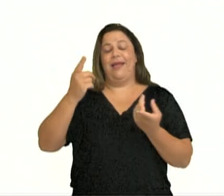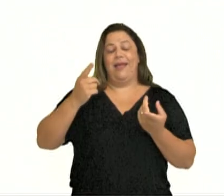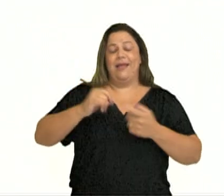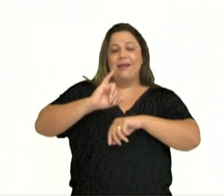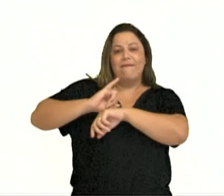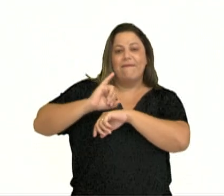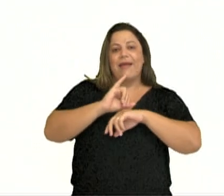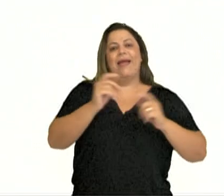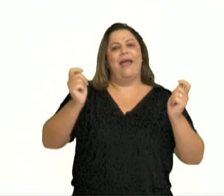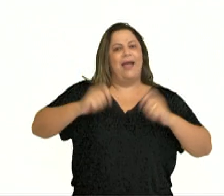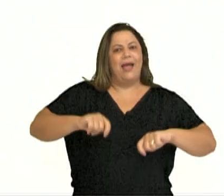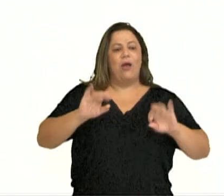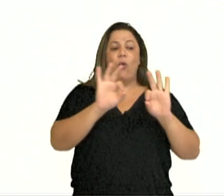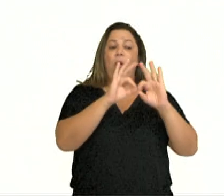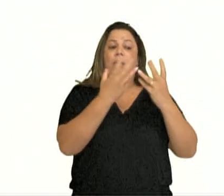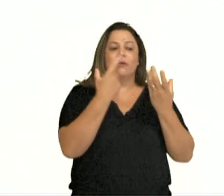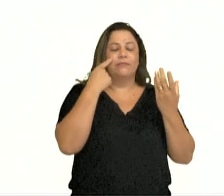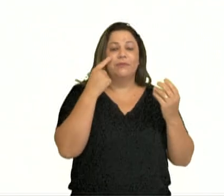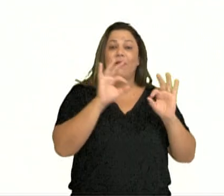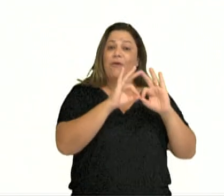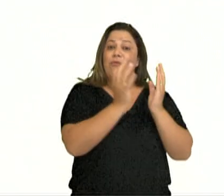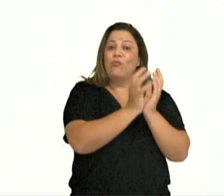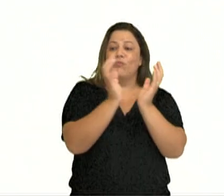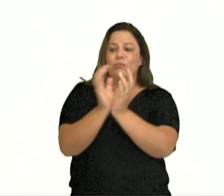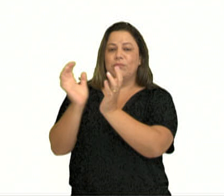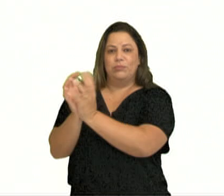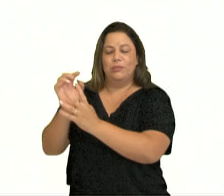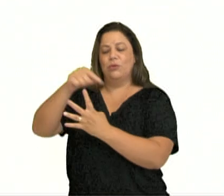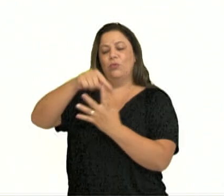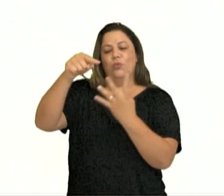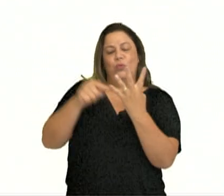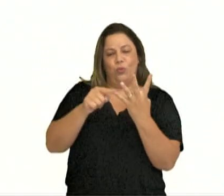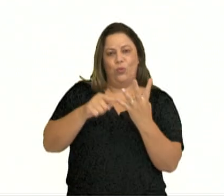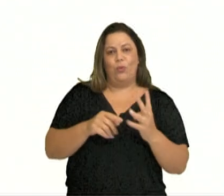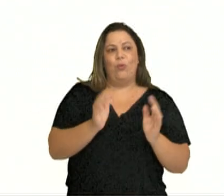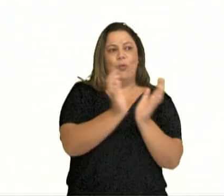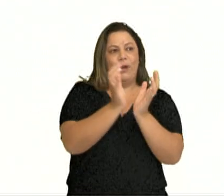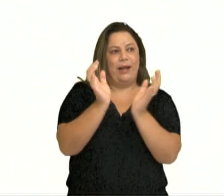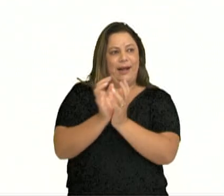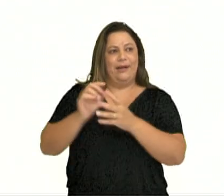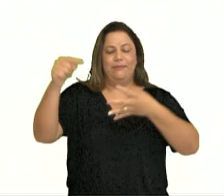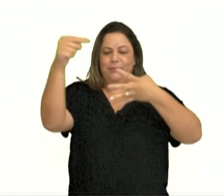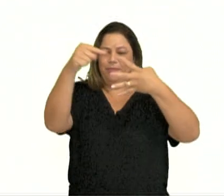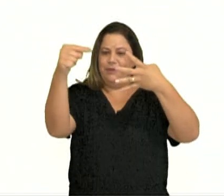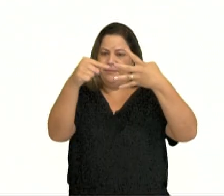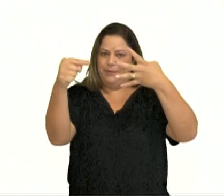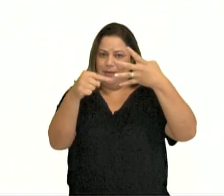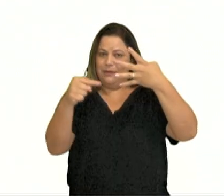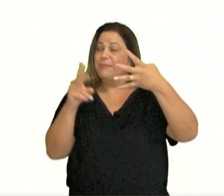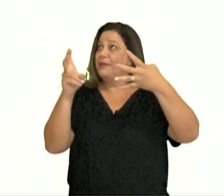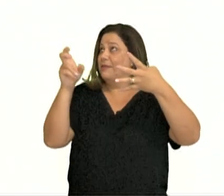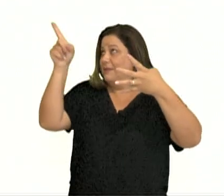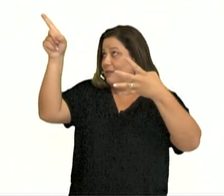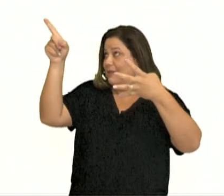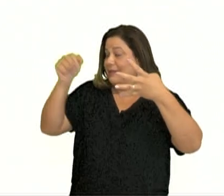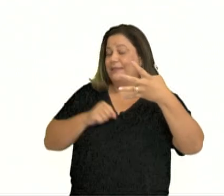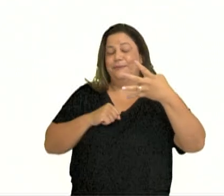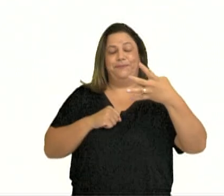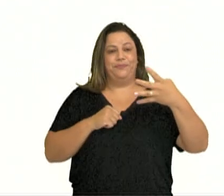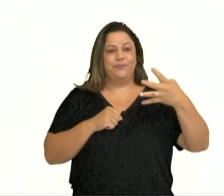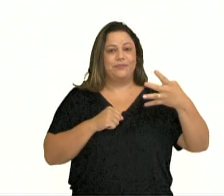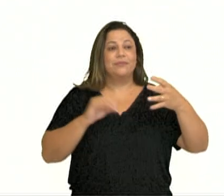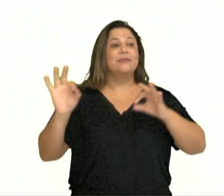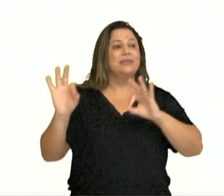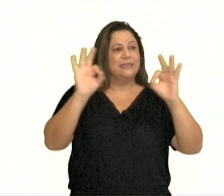aí a família dos instrumentos musicais. 4 famílias, cordas, madeiras, metais e percussão. E a orquestra é